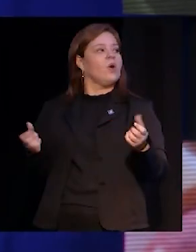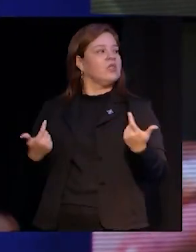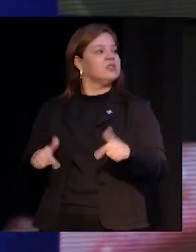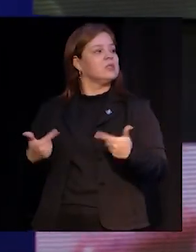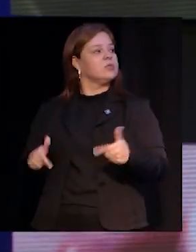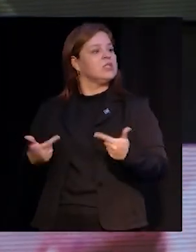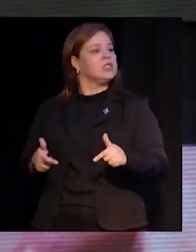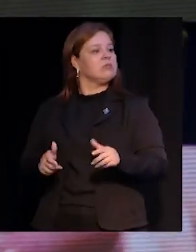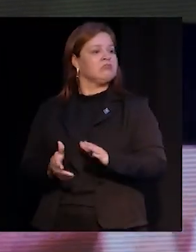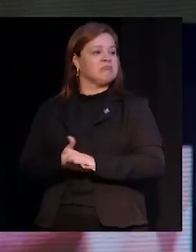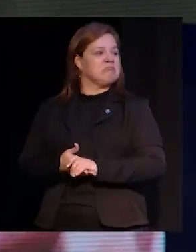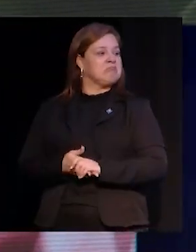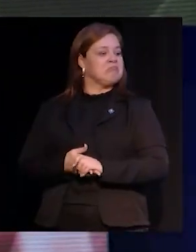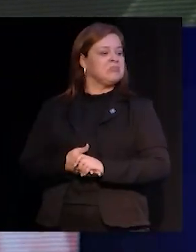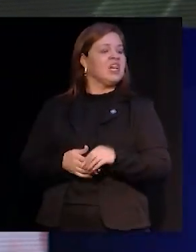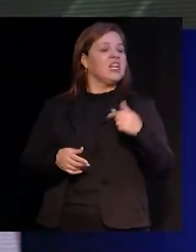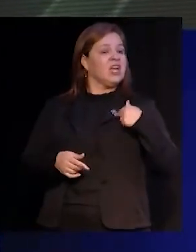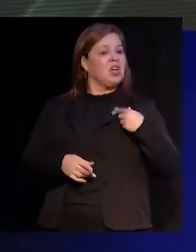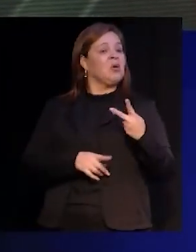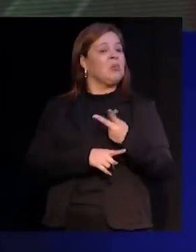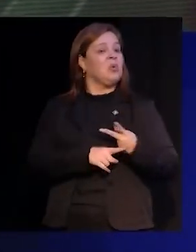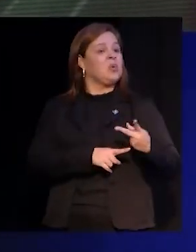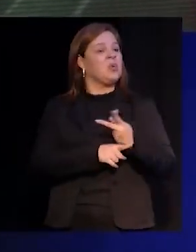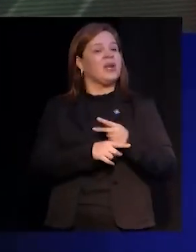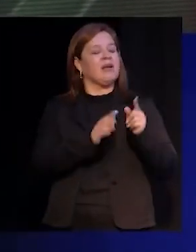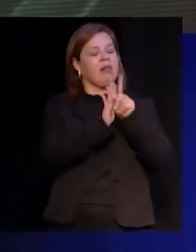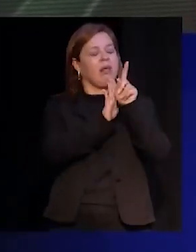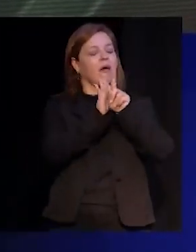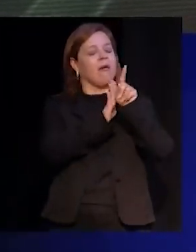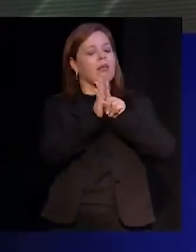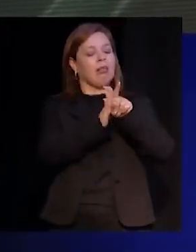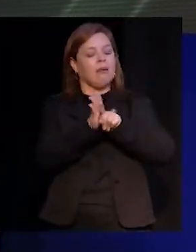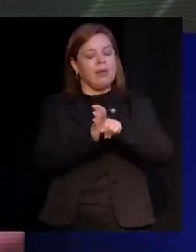Nenhuma. E eu procurei examinar todas elas.